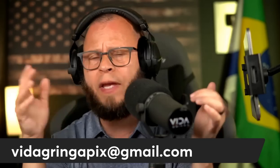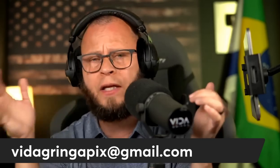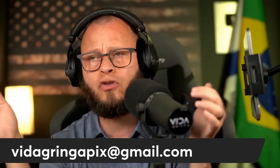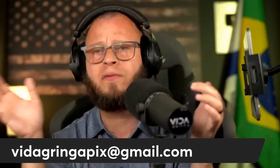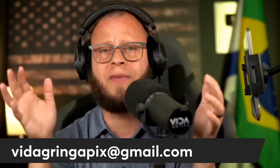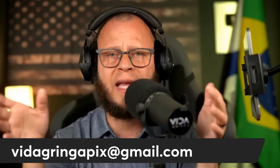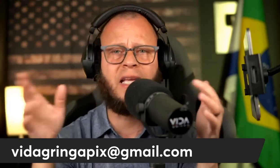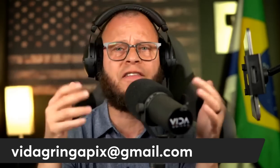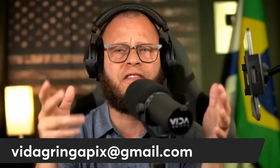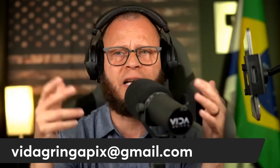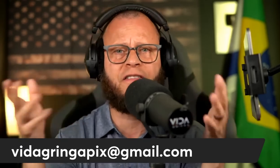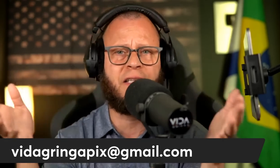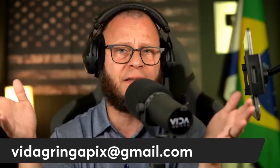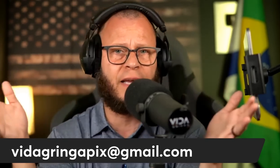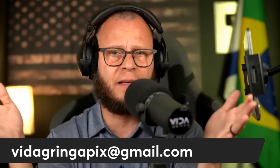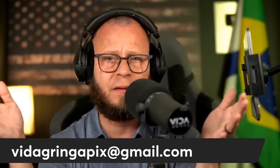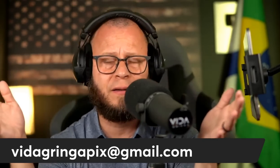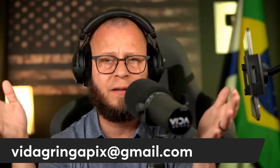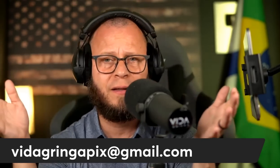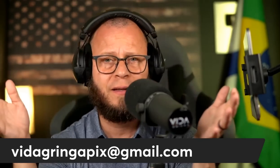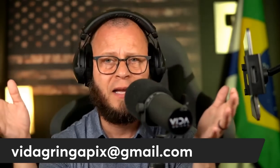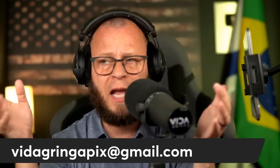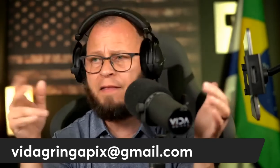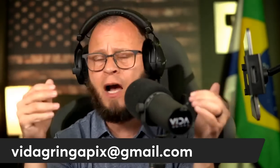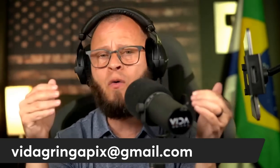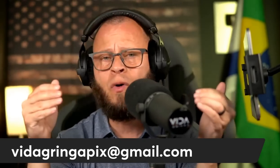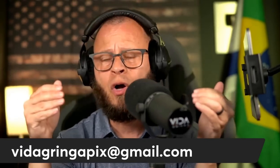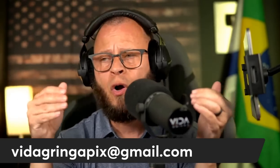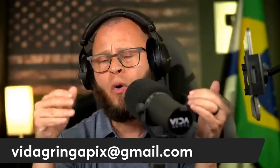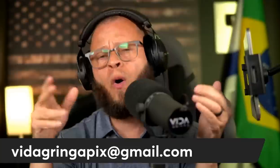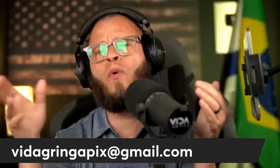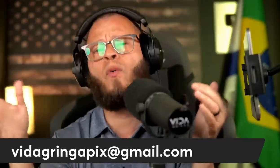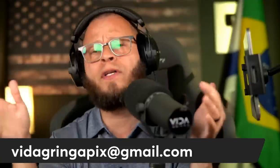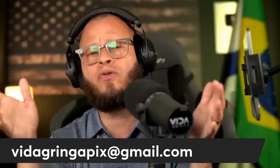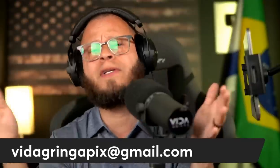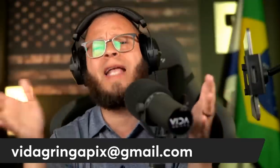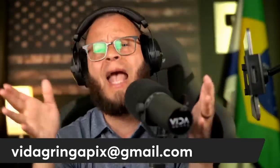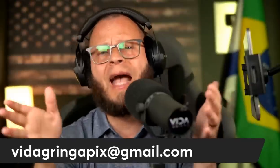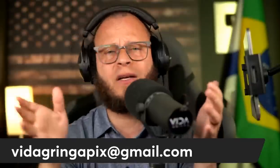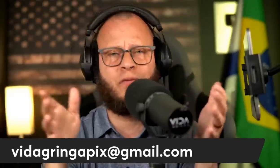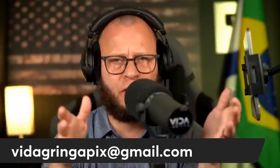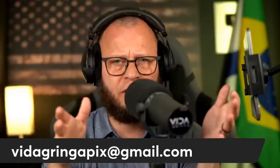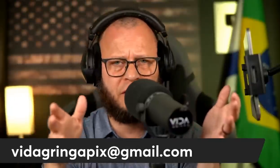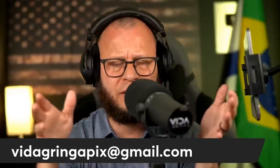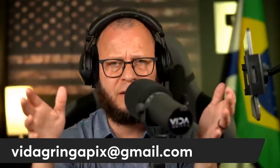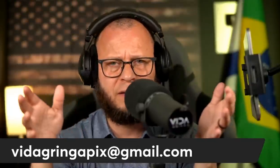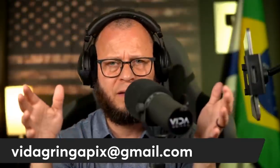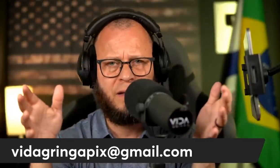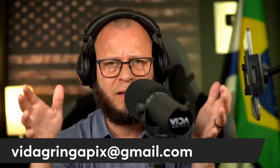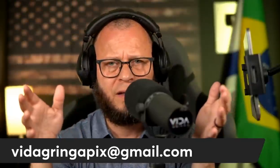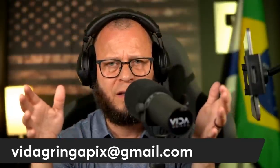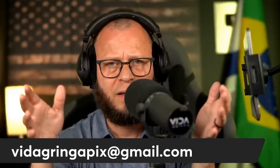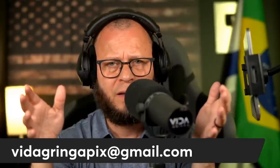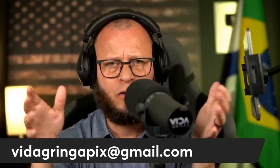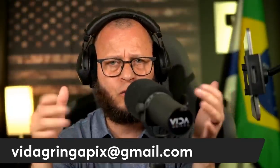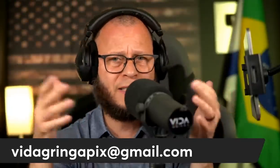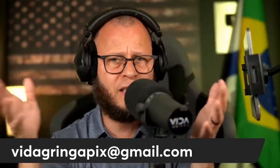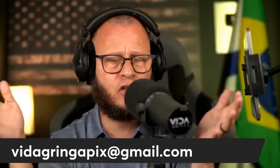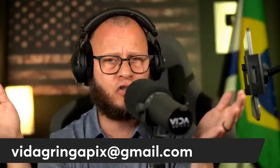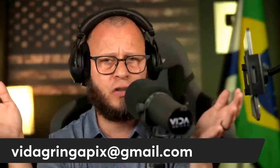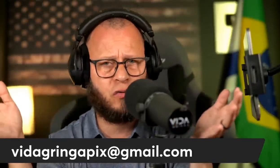um índio tem que viver a vida dele e não como um índio quer viver a vida dele